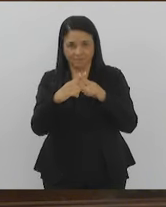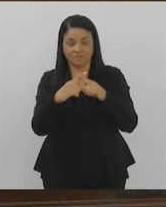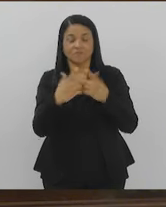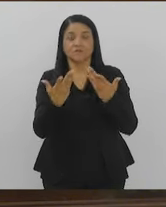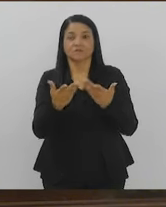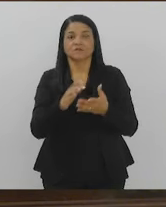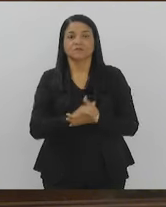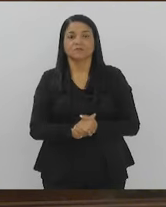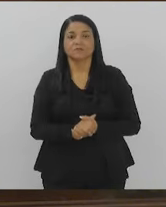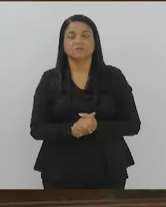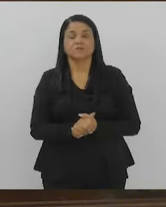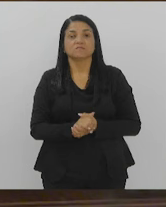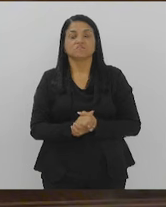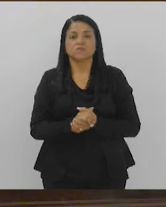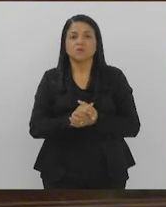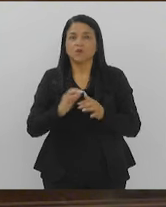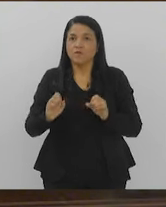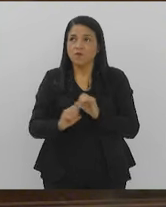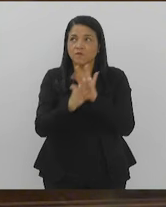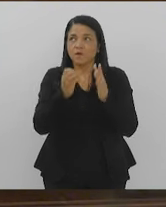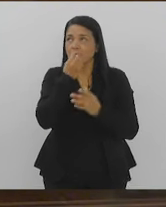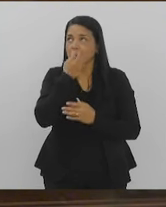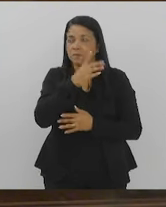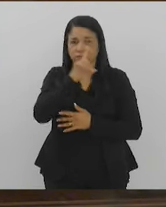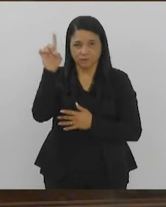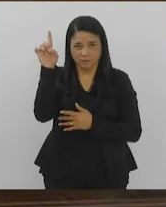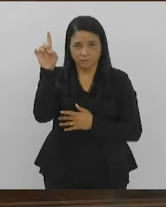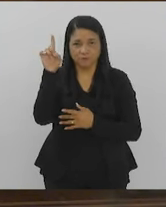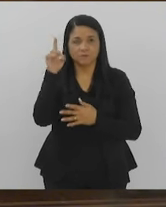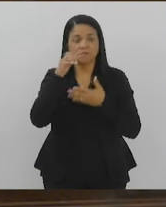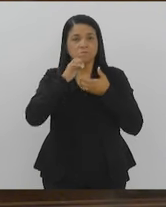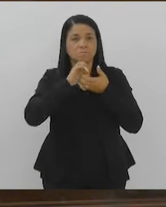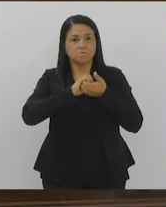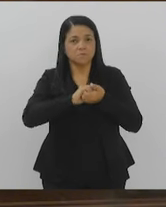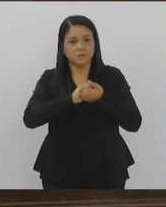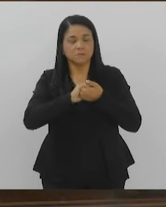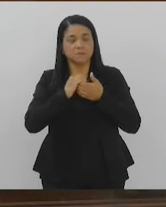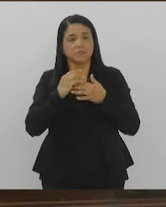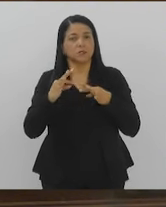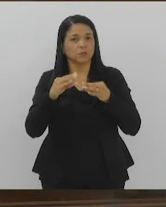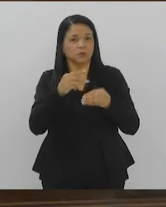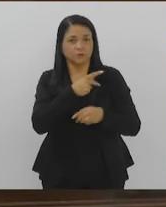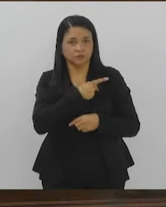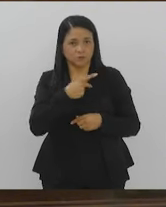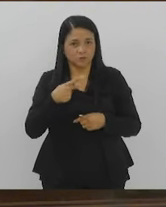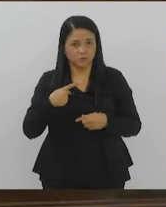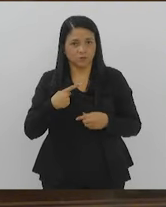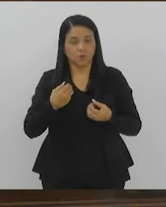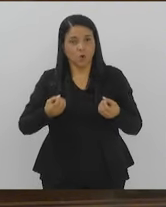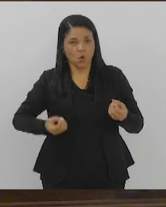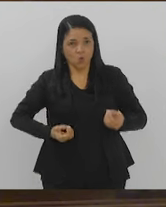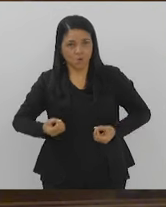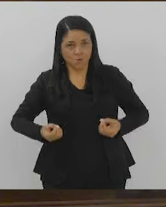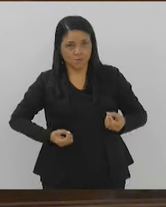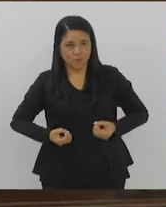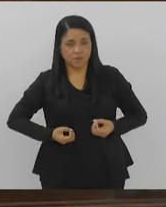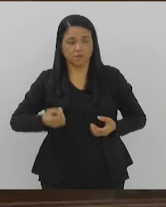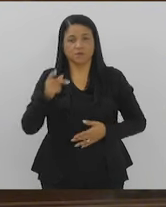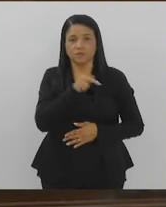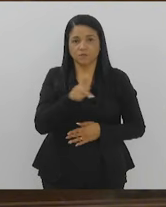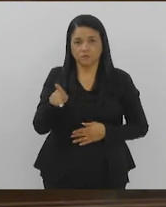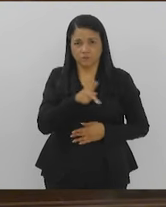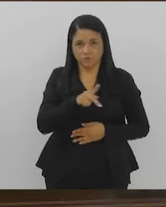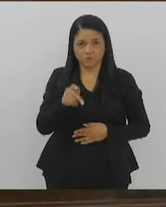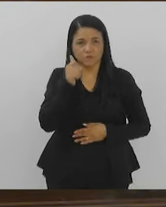Glorificamos ao bom Deus e parabenizamos a todos os pastores, obreiros, professores e